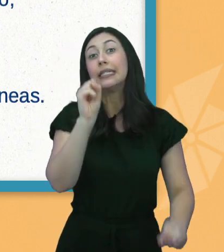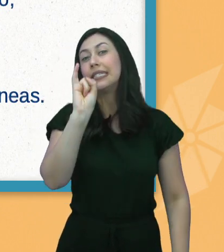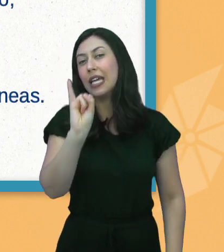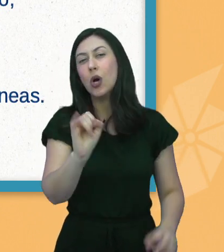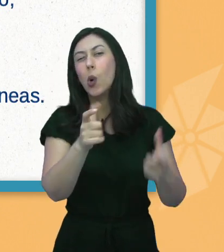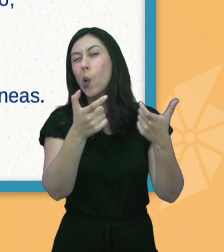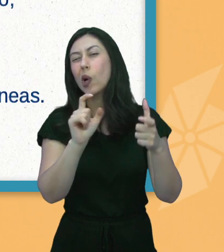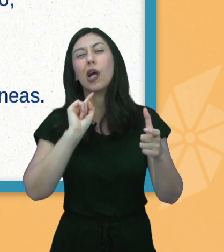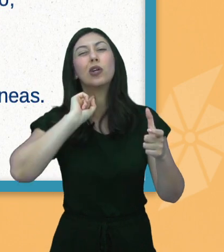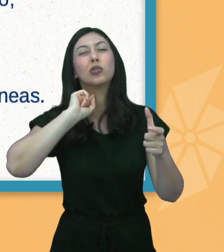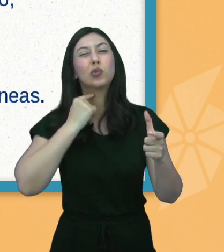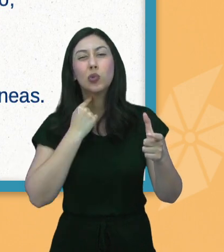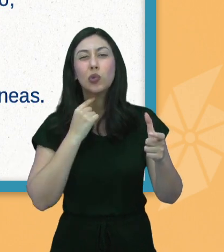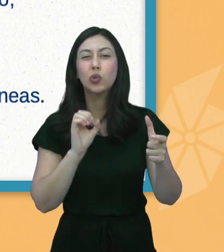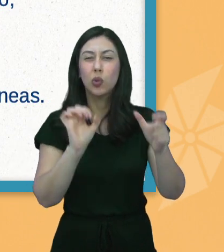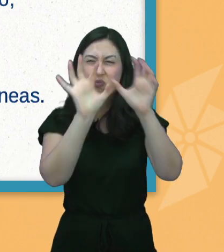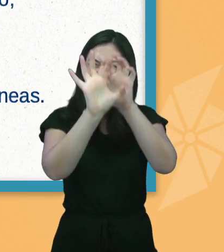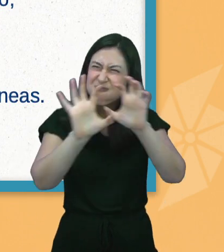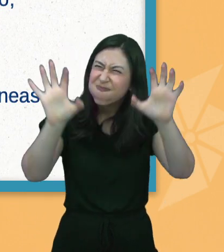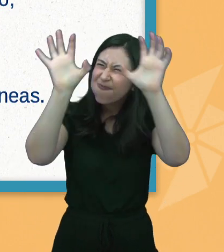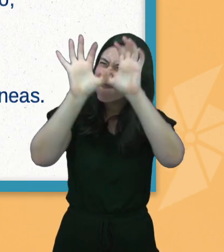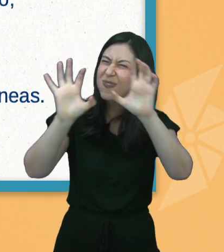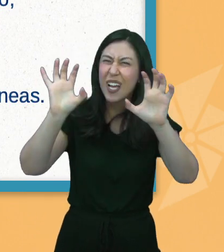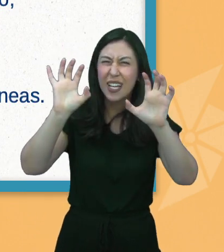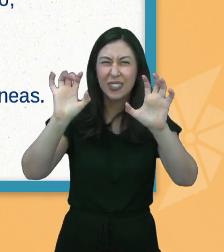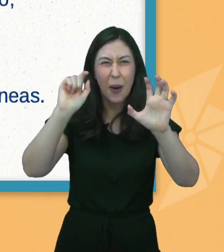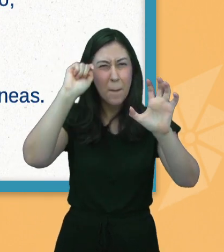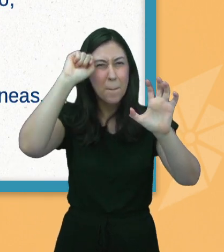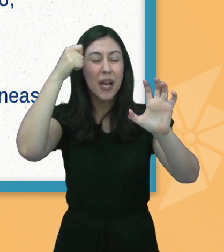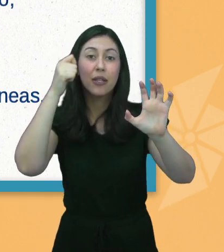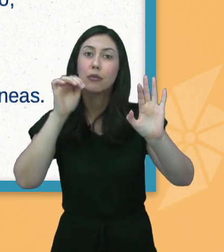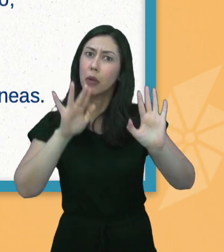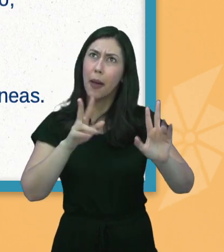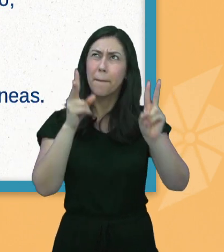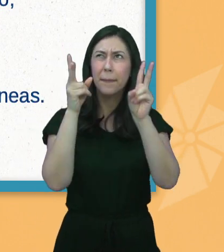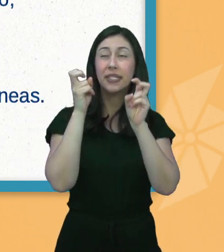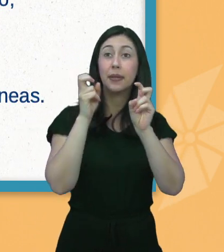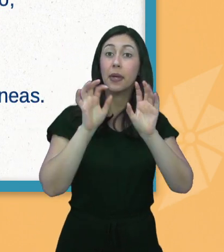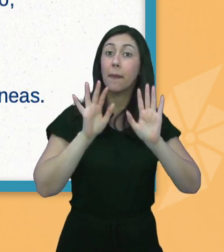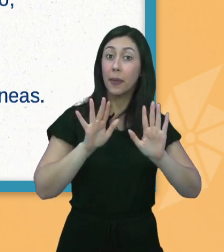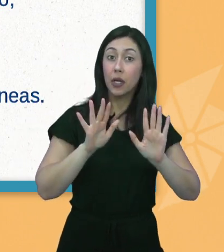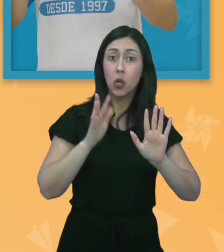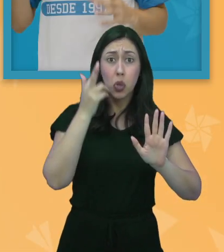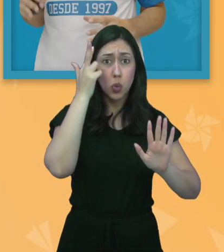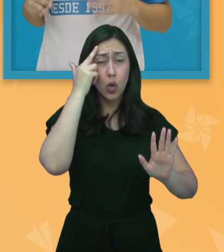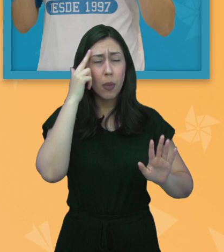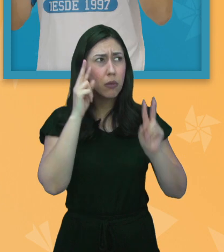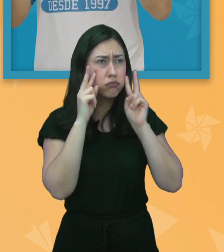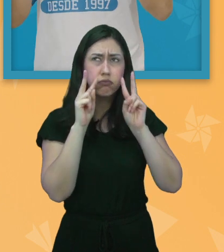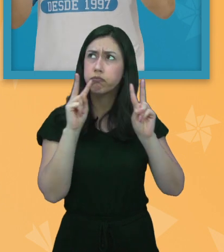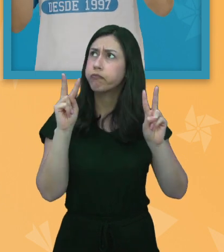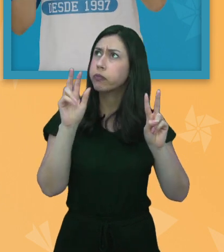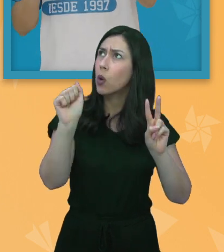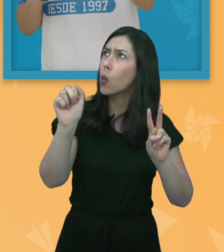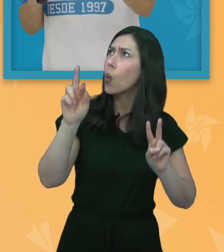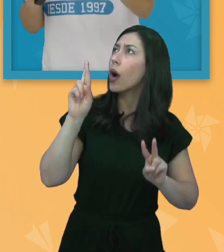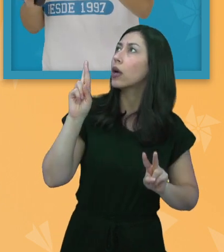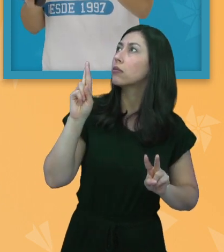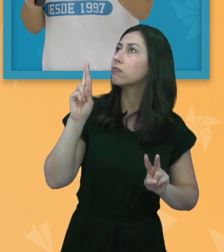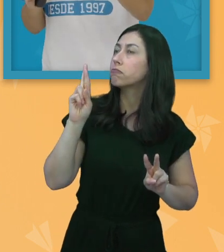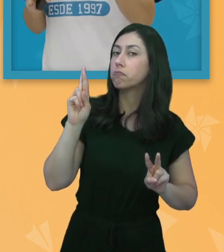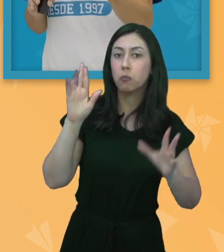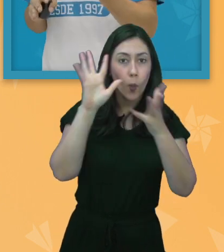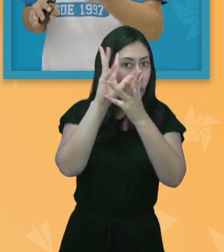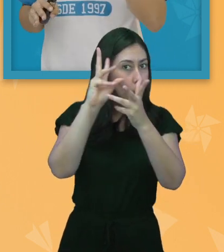área poluída ou está perto de queimada, mas aí já é um outro caso. Mas o ar em si, a atmosfera, ele é